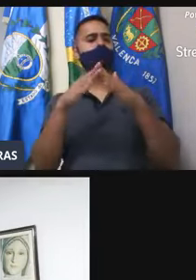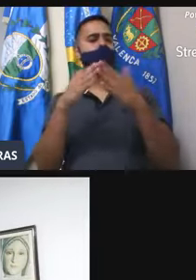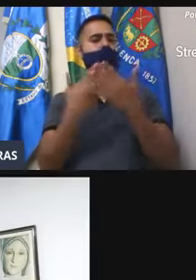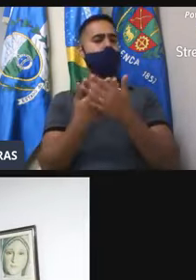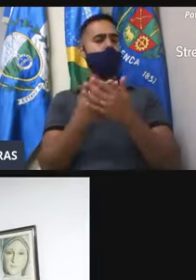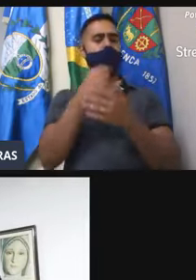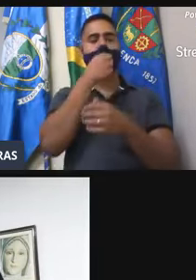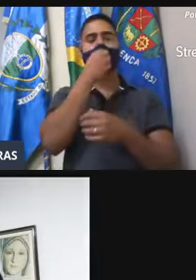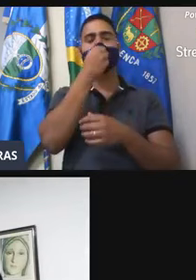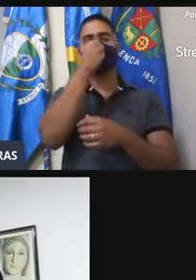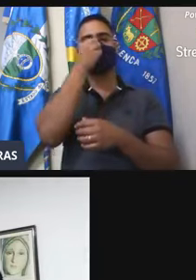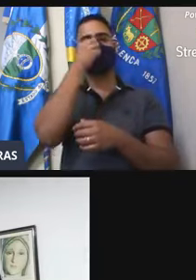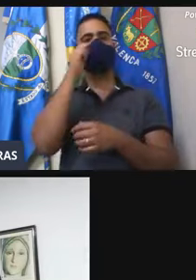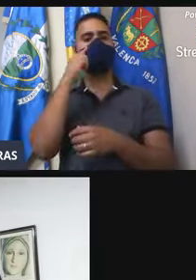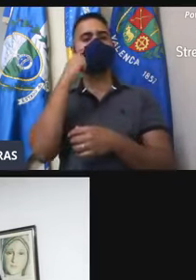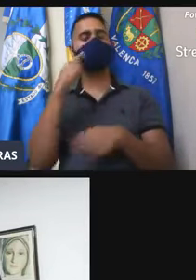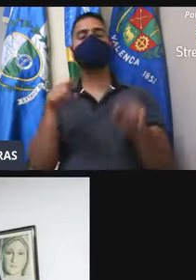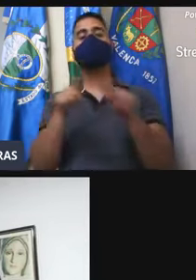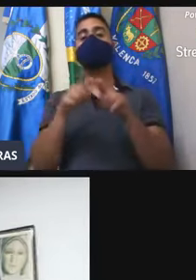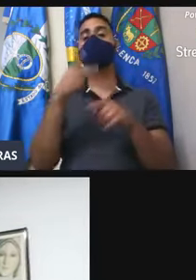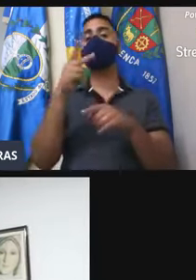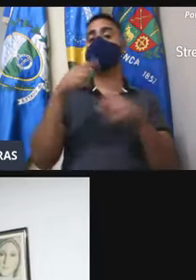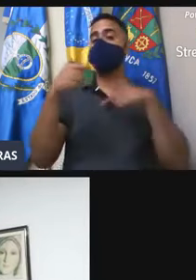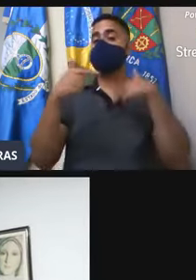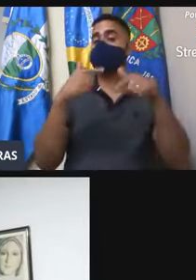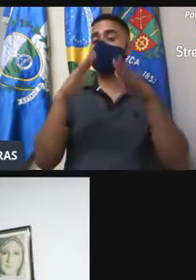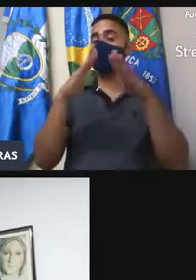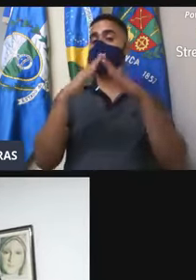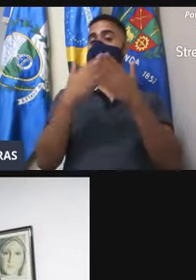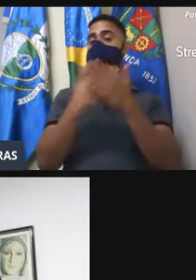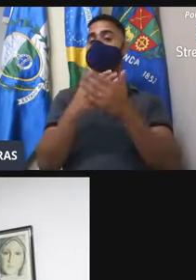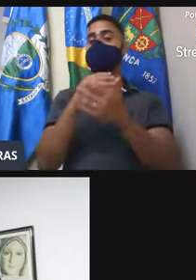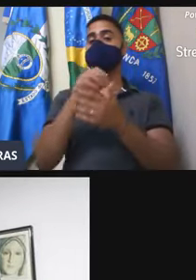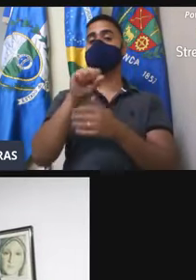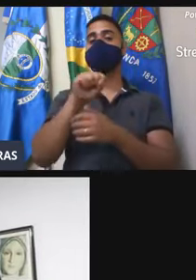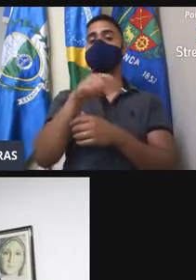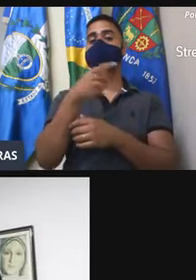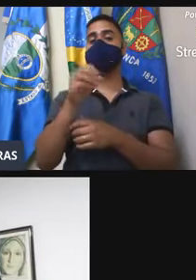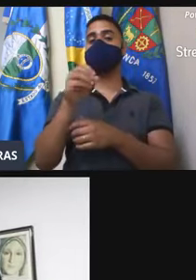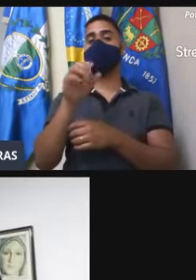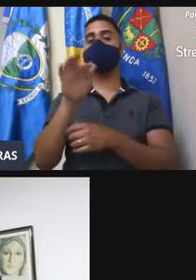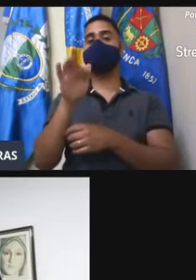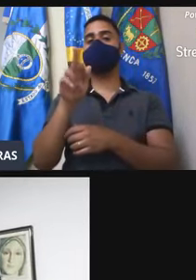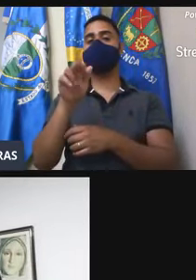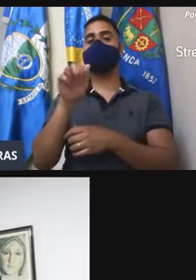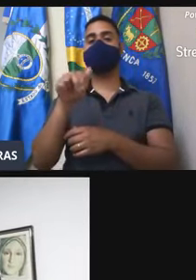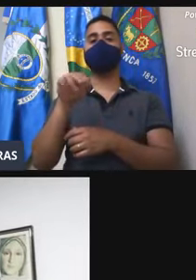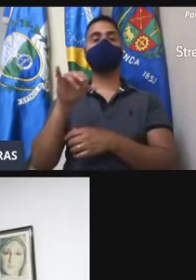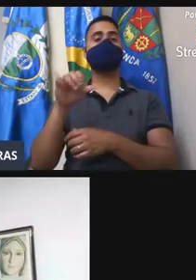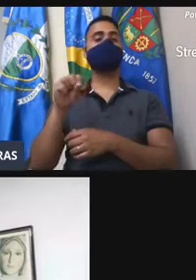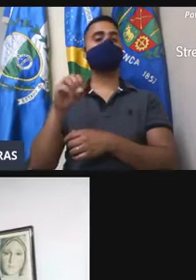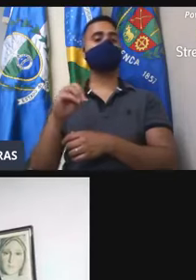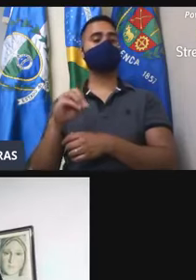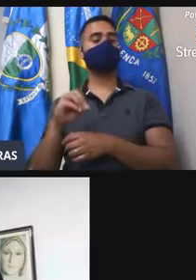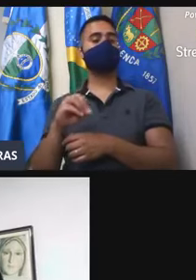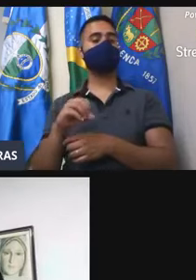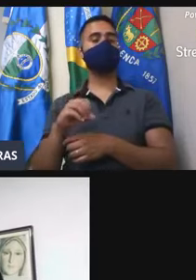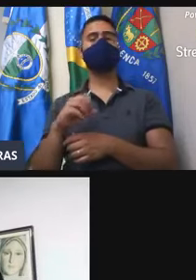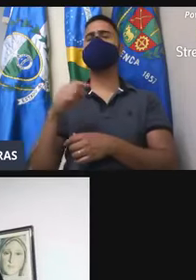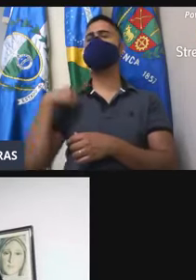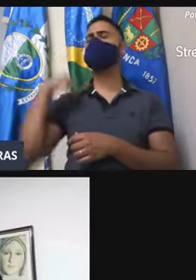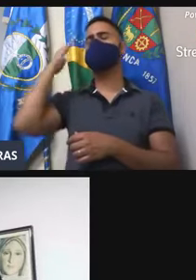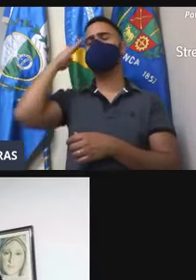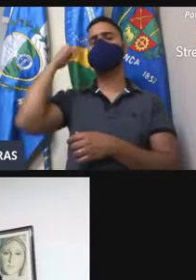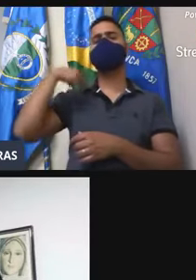pude acompanhar o seu trabalho na Escola de São Francisco, onde, numa parceria aqui, essa Câmara foi premiada, me lembro que fomos, junto com